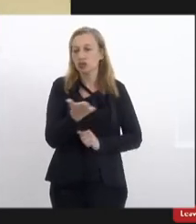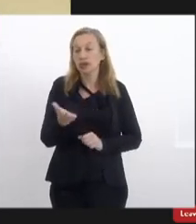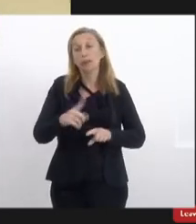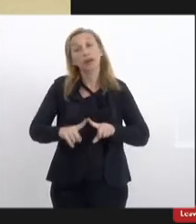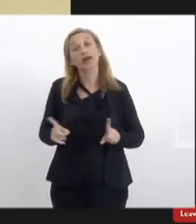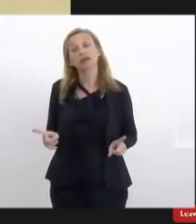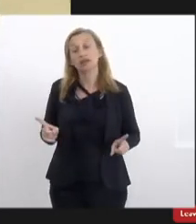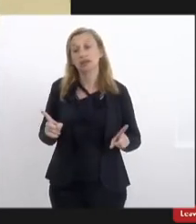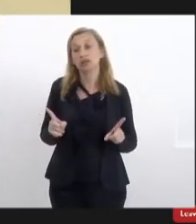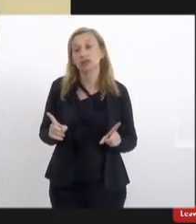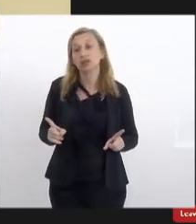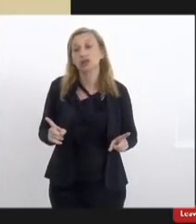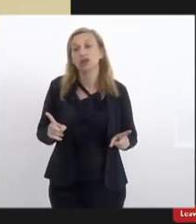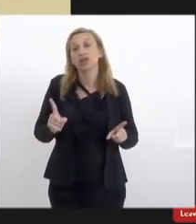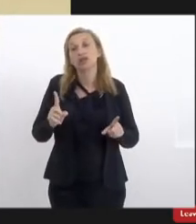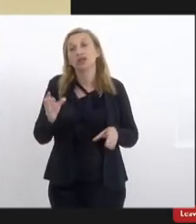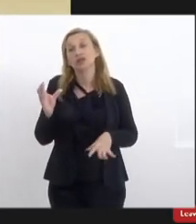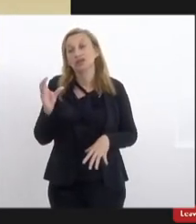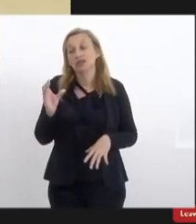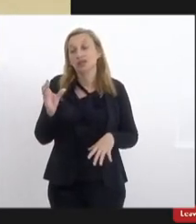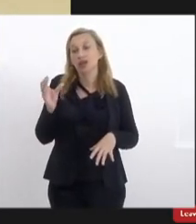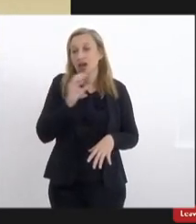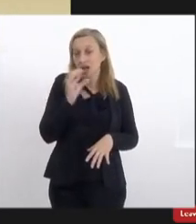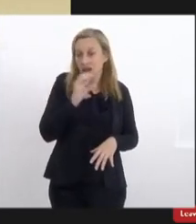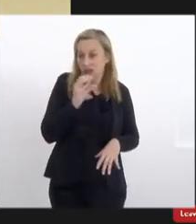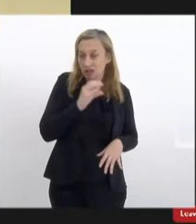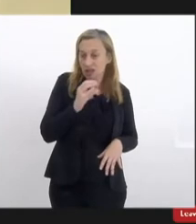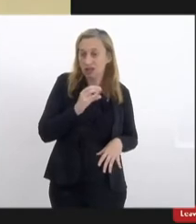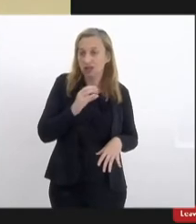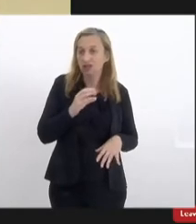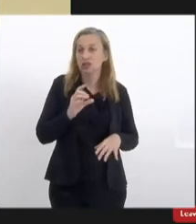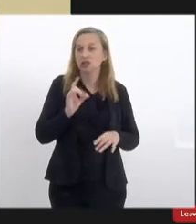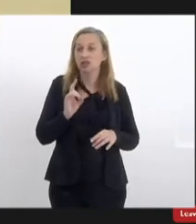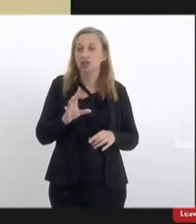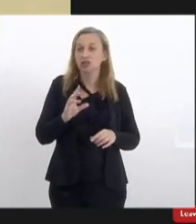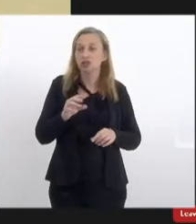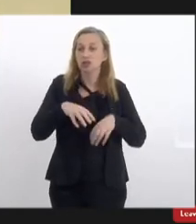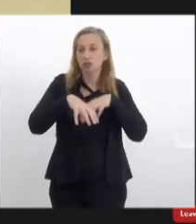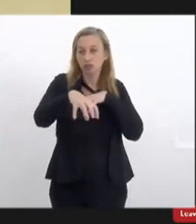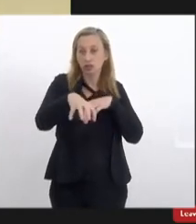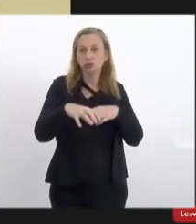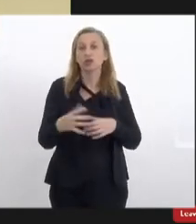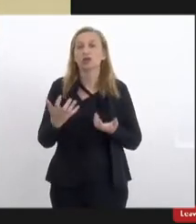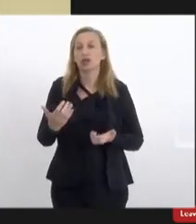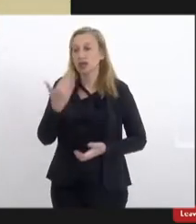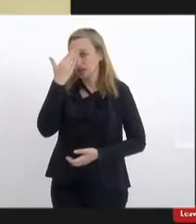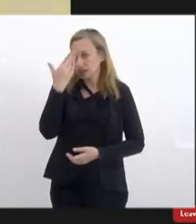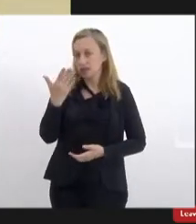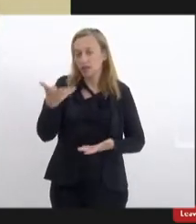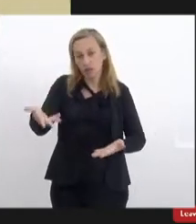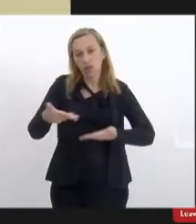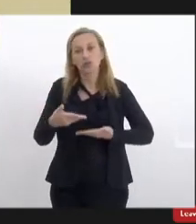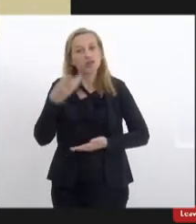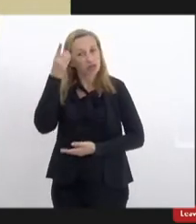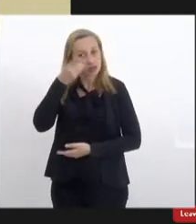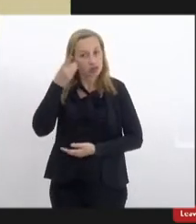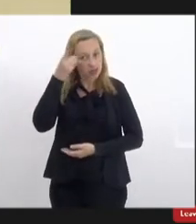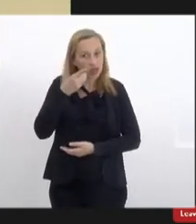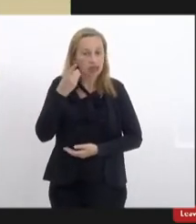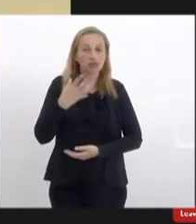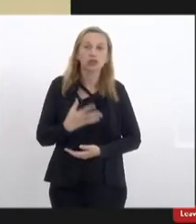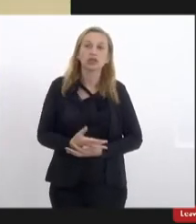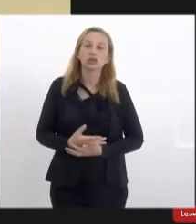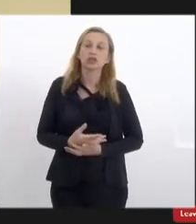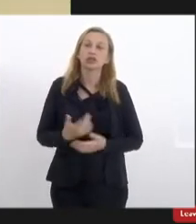mas devido a uma urgência, a gente está entrando aqui, mas participando, quero agradecer imensamente o convite do deputado, que tem sido